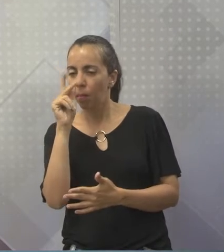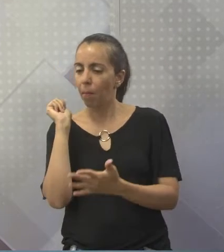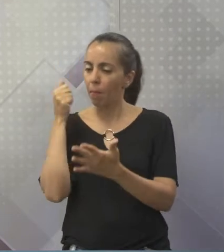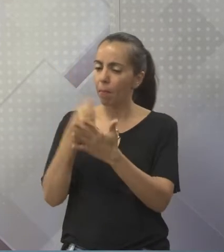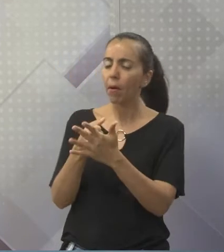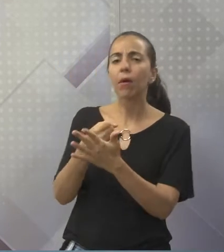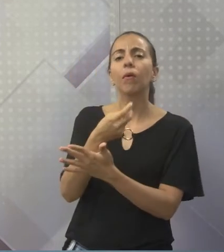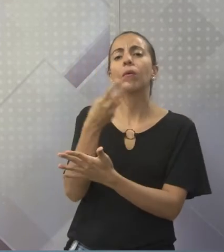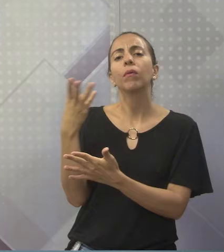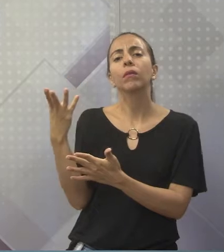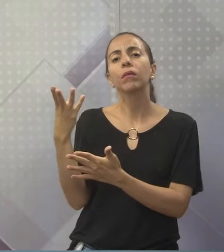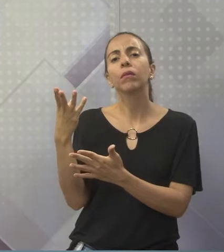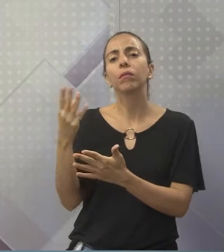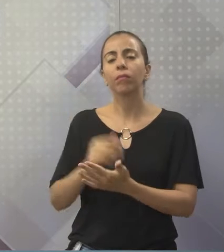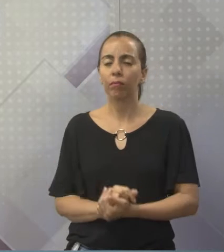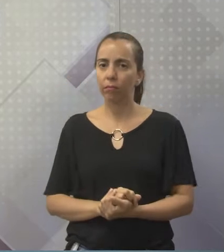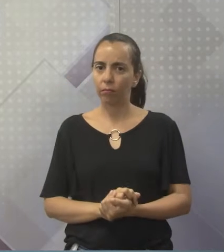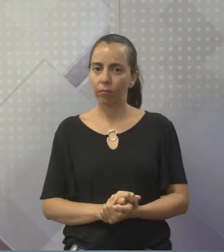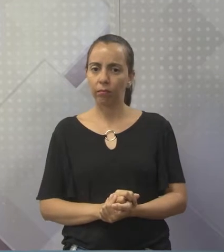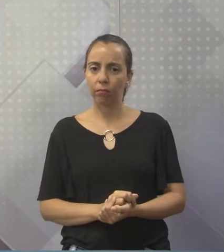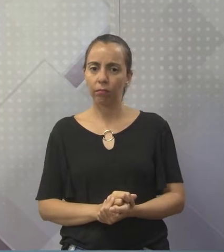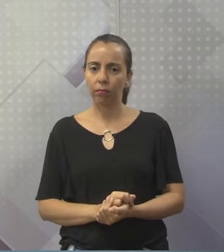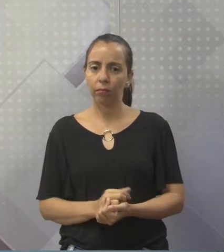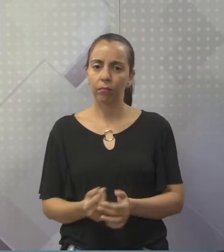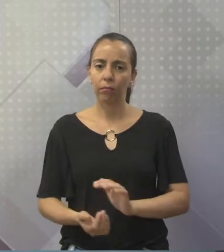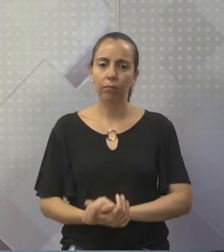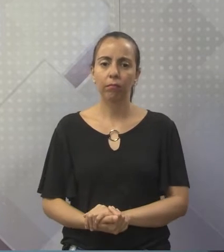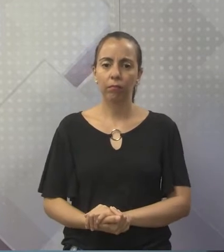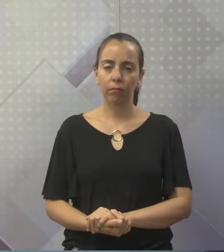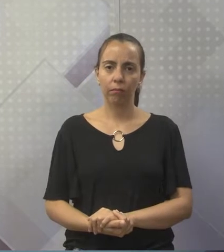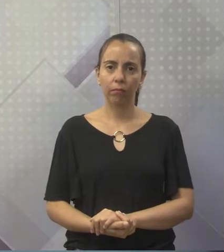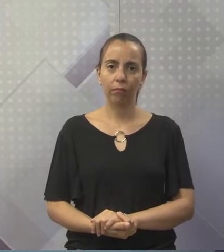Massa em quilos